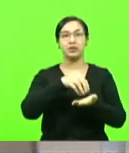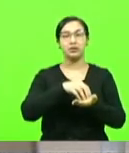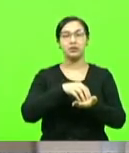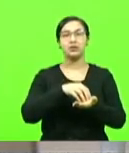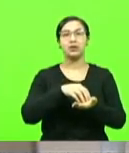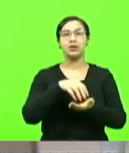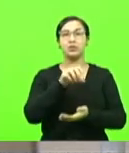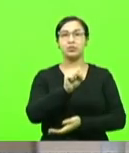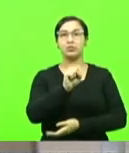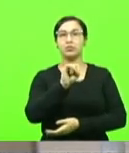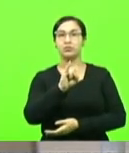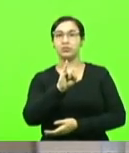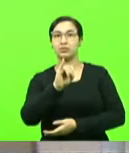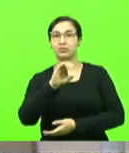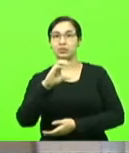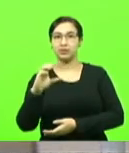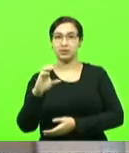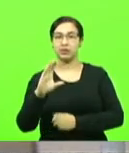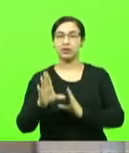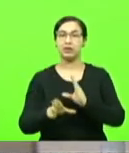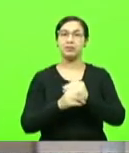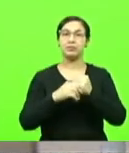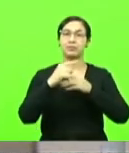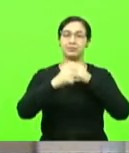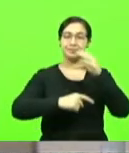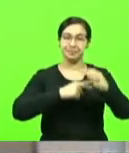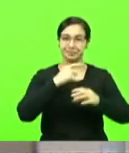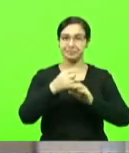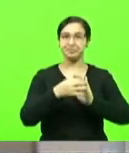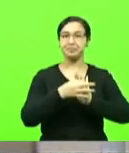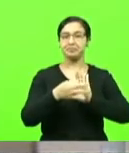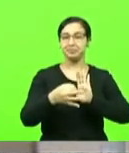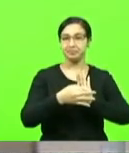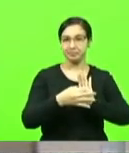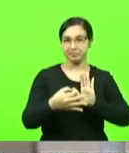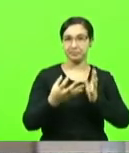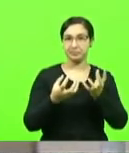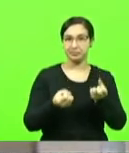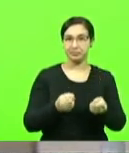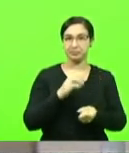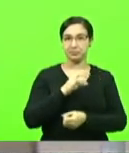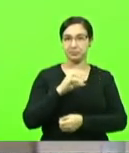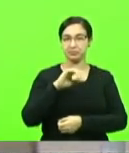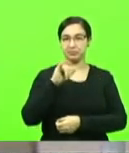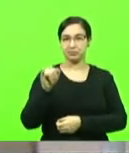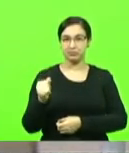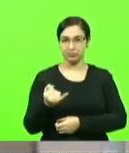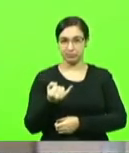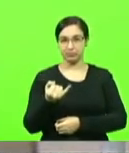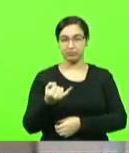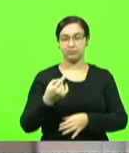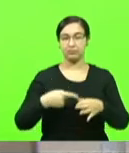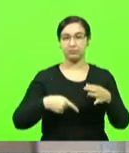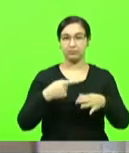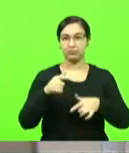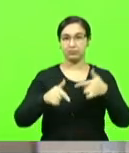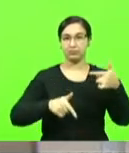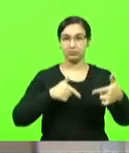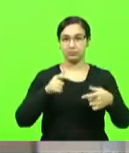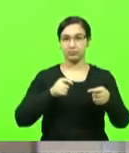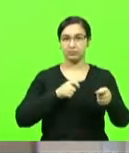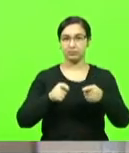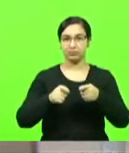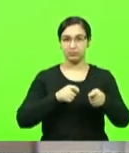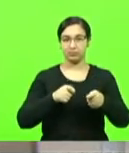SIC, com emenda substitutiva global e pareceres favoráveis das comissões de Constituição e Justiça, Comissão de Trabalho, Administração e